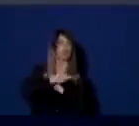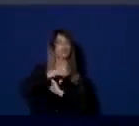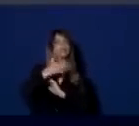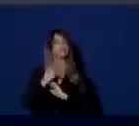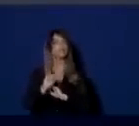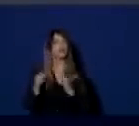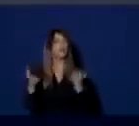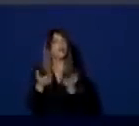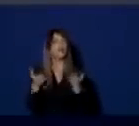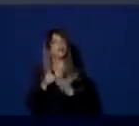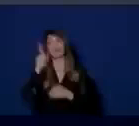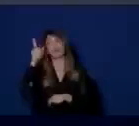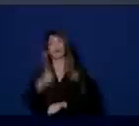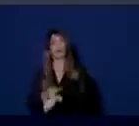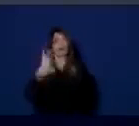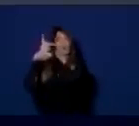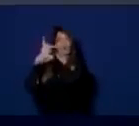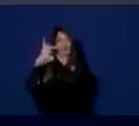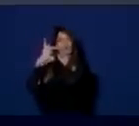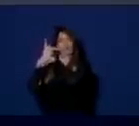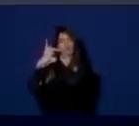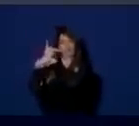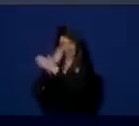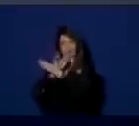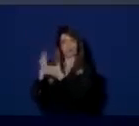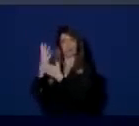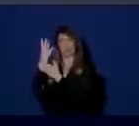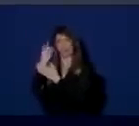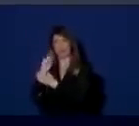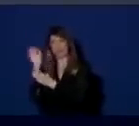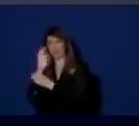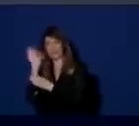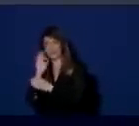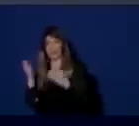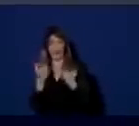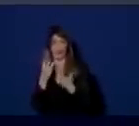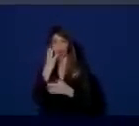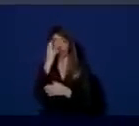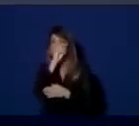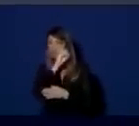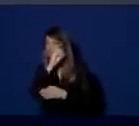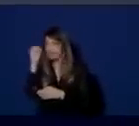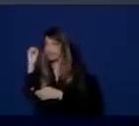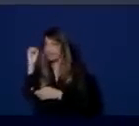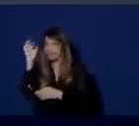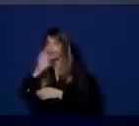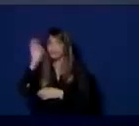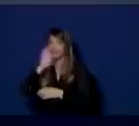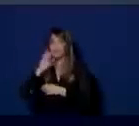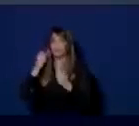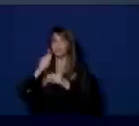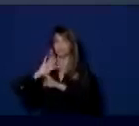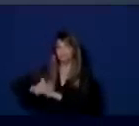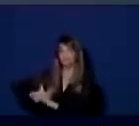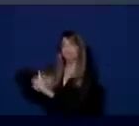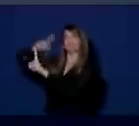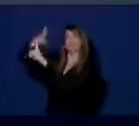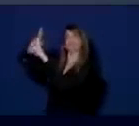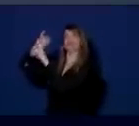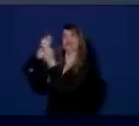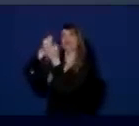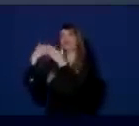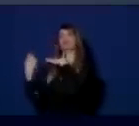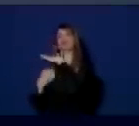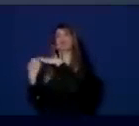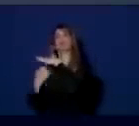ação hoje é que aquele prêmio que na emissão era de 40%, agora é 300%. Você precisa quadruplicar o valor da companhia para